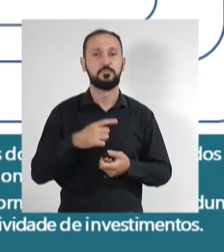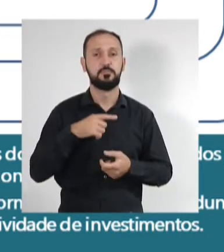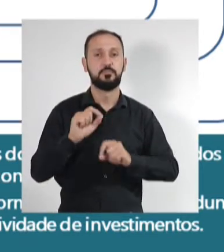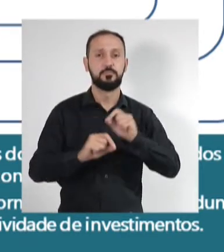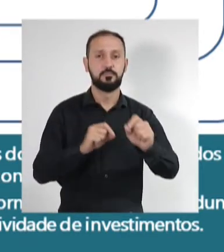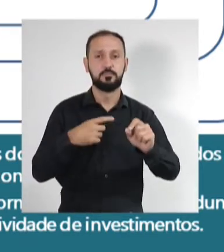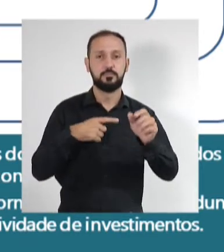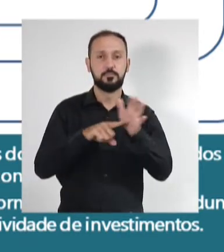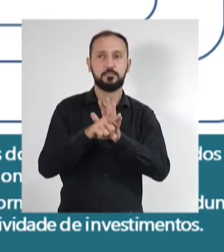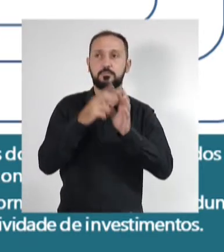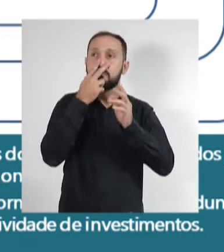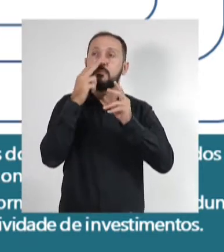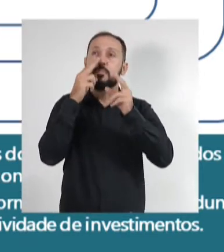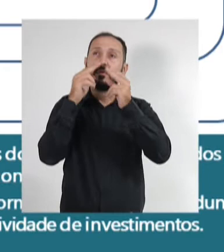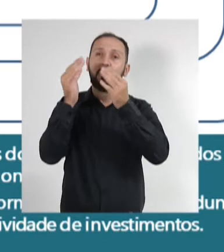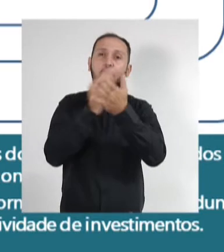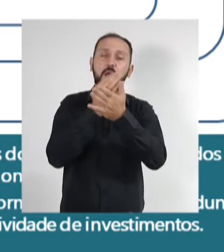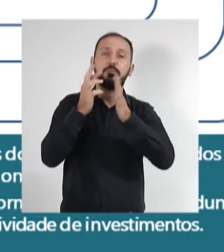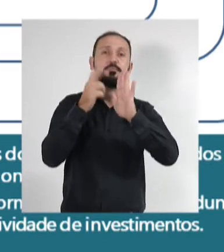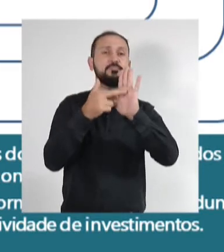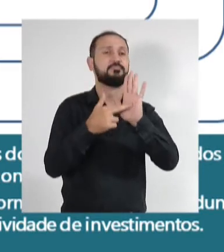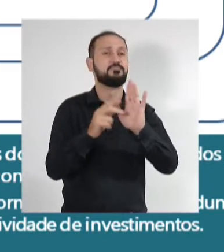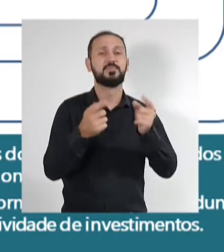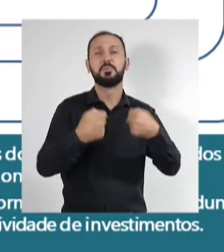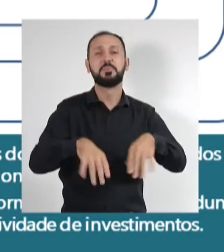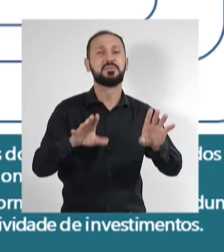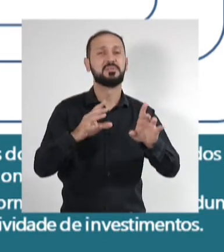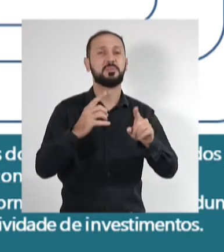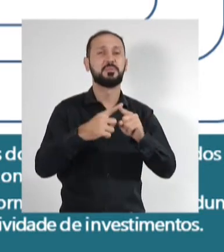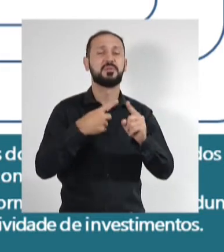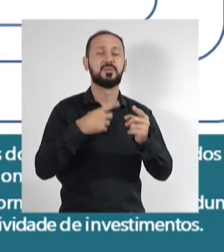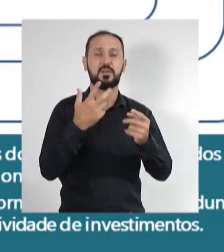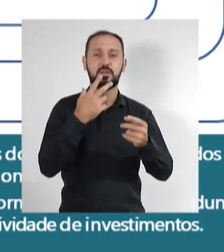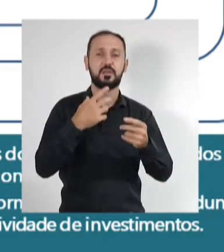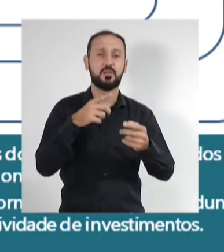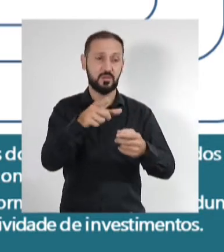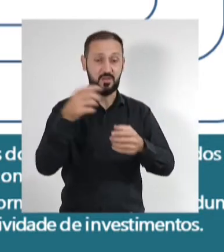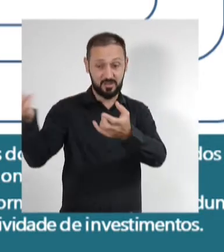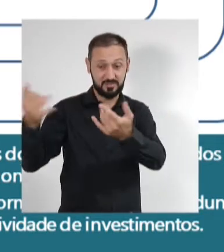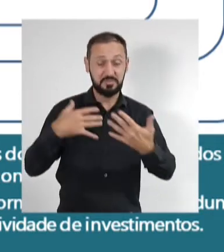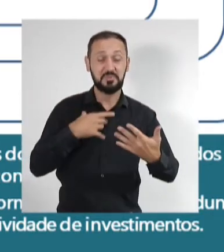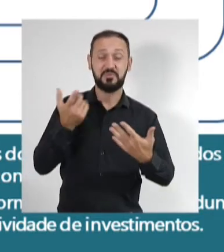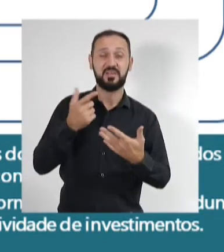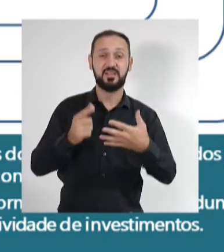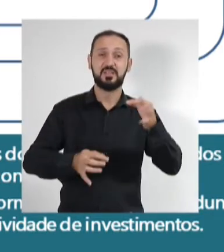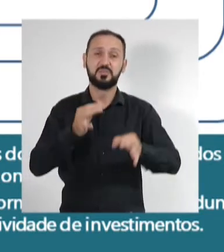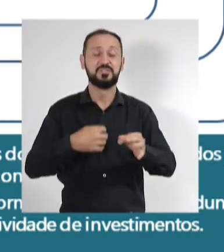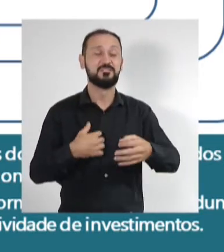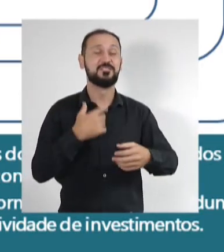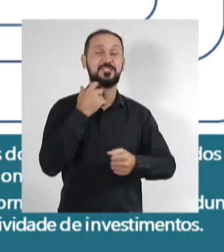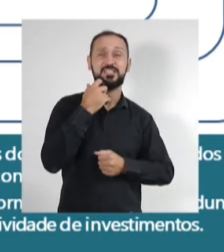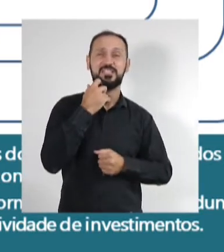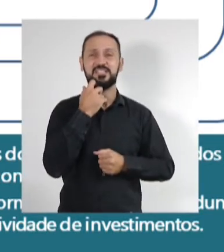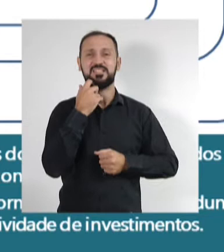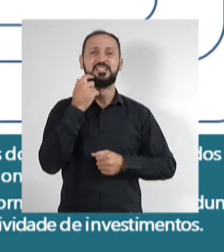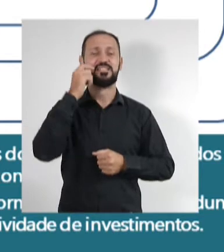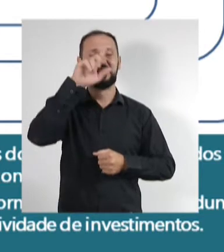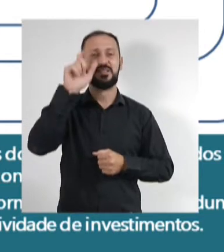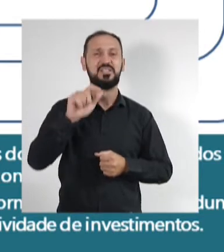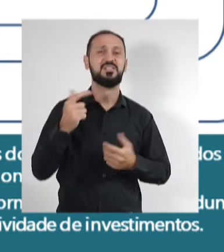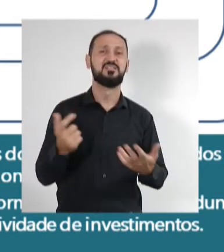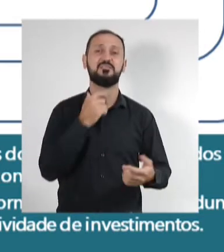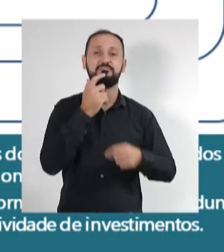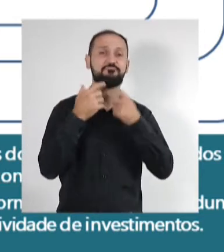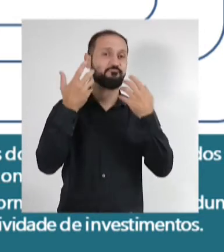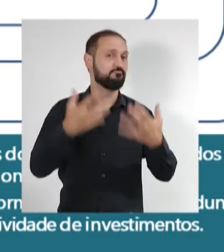existe semelhança entre normas, não haveria necessidade porque induz insegurança jurídica. E onde há antinomia, há patente insegurança jurídica. Então, a